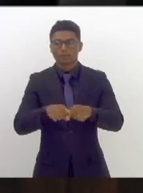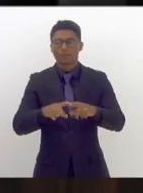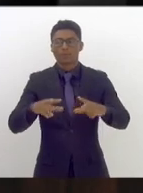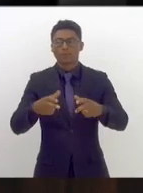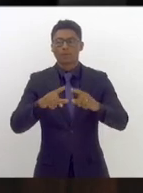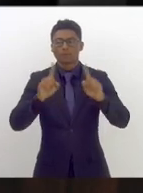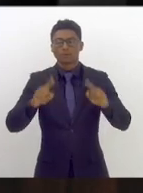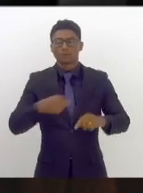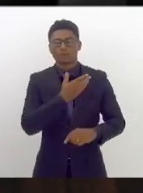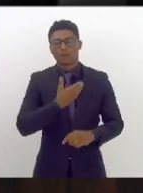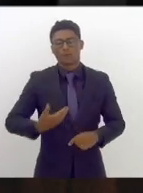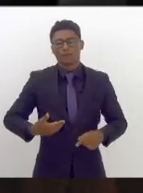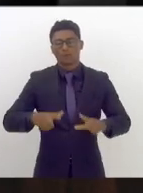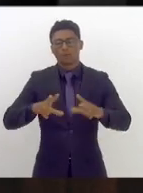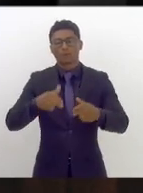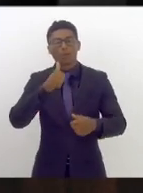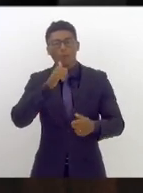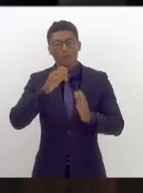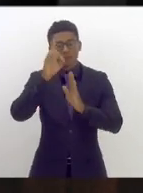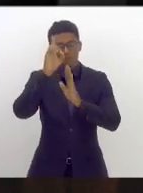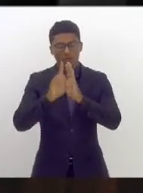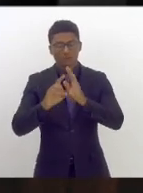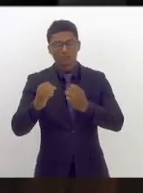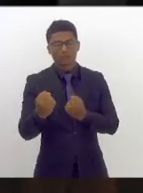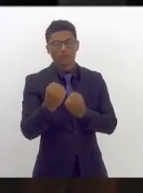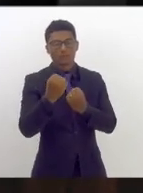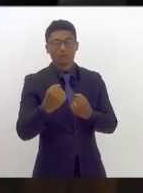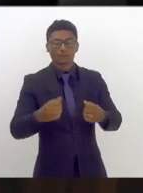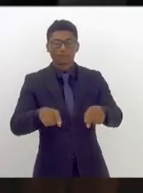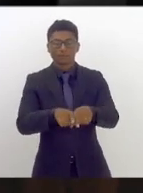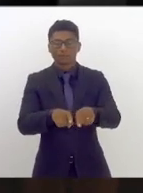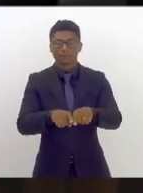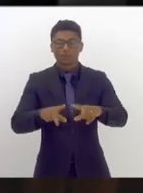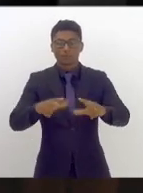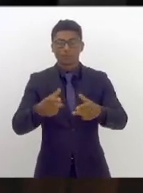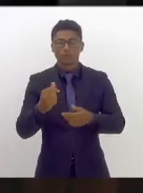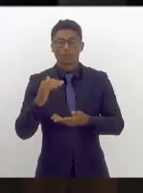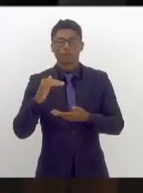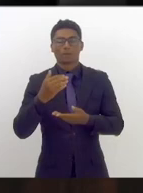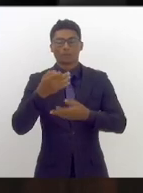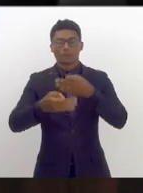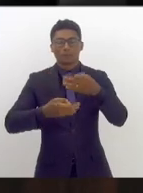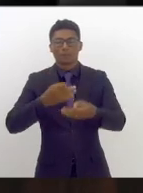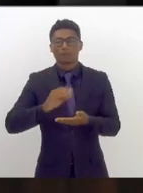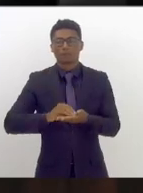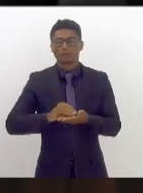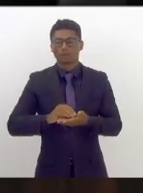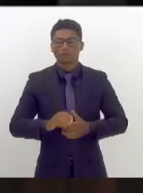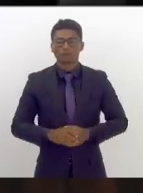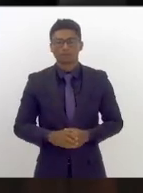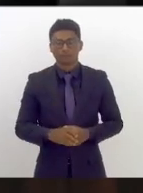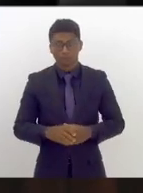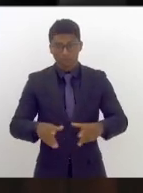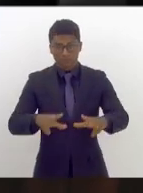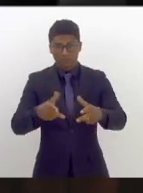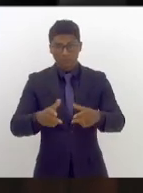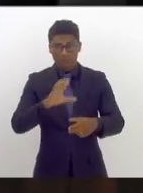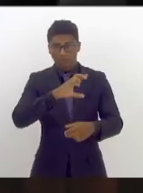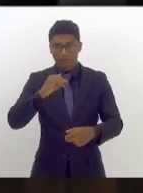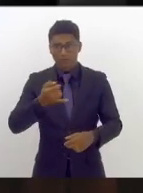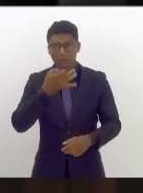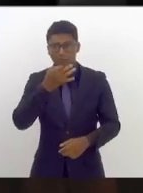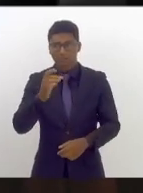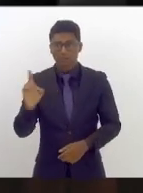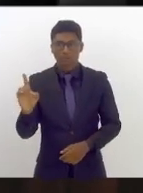Servidores Públicos, Defesa do Direito da Mulher e de Orçamento. Para emitir parecer pela Comissão de Constituição e Justiça, deputado